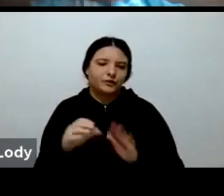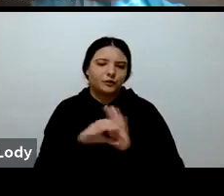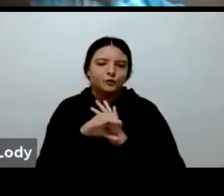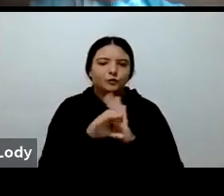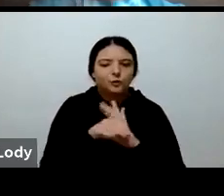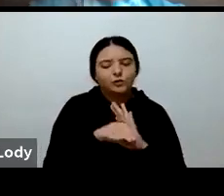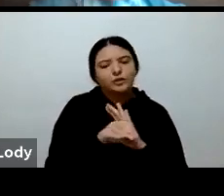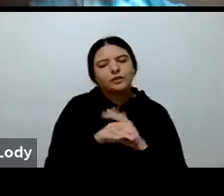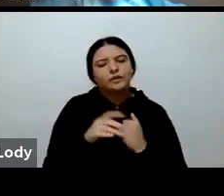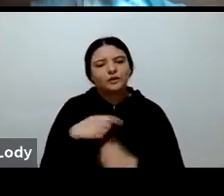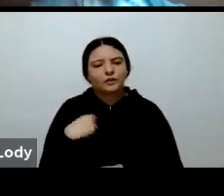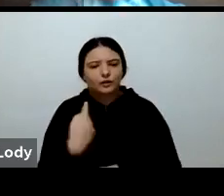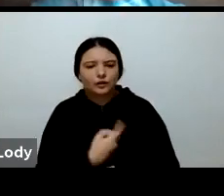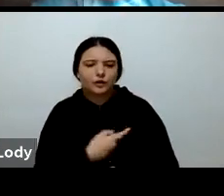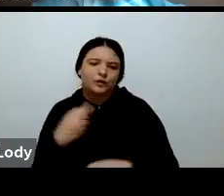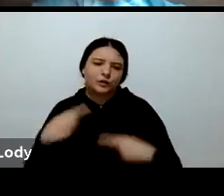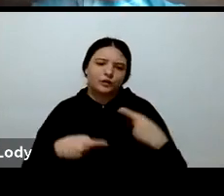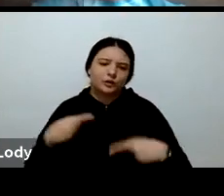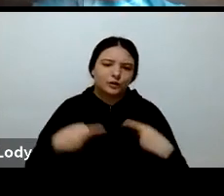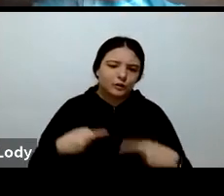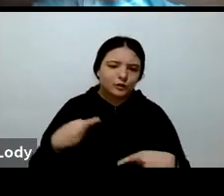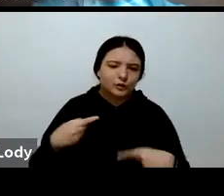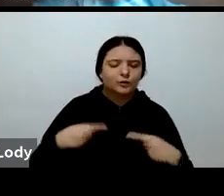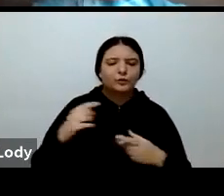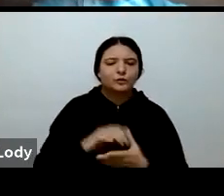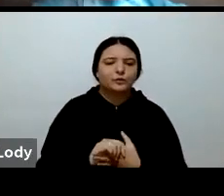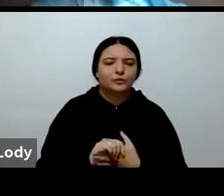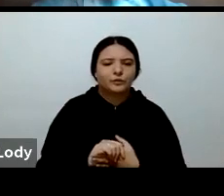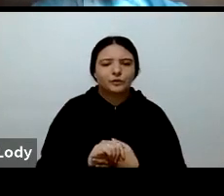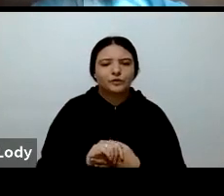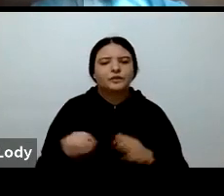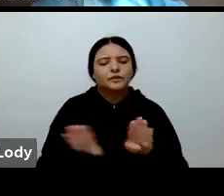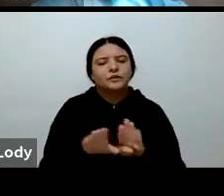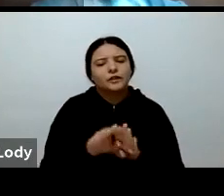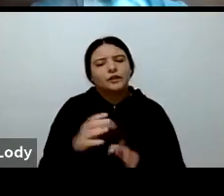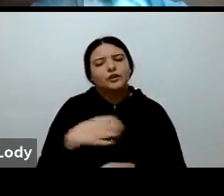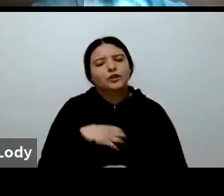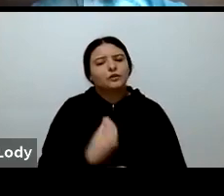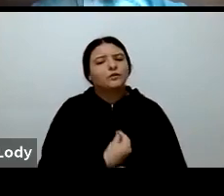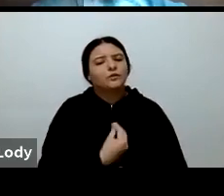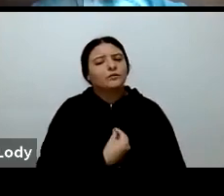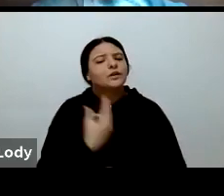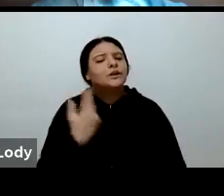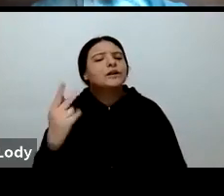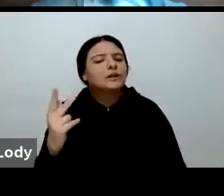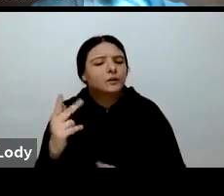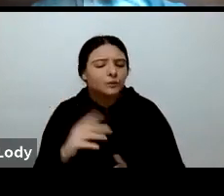conceitualizações que a gente discute na sua forma de viver